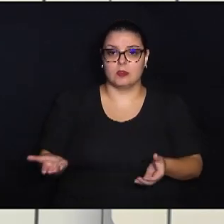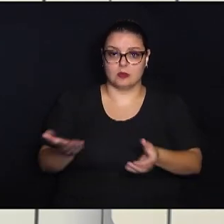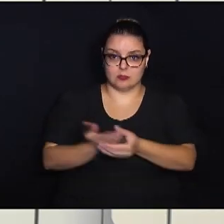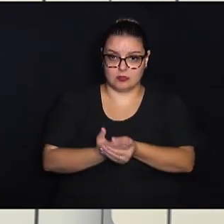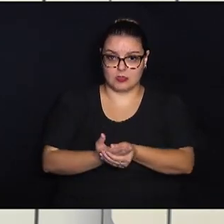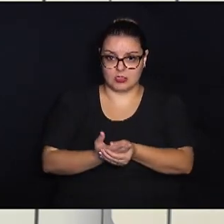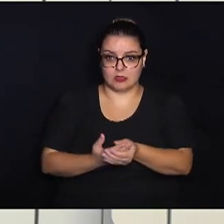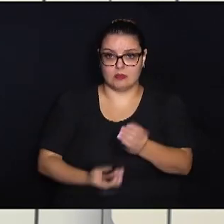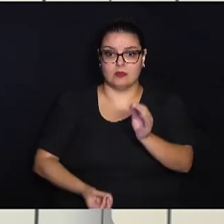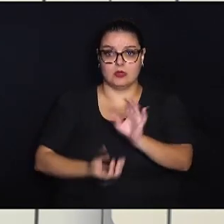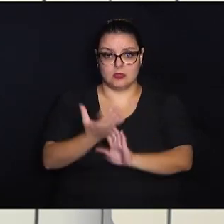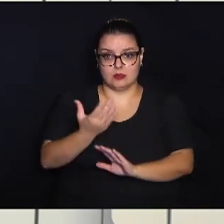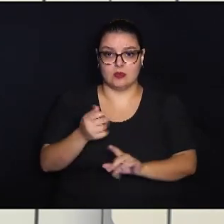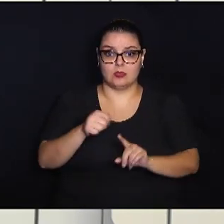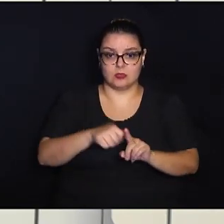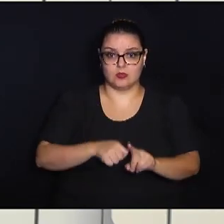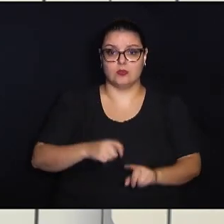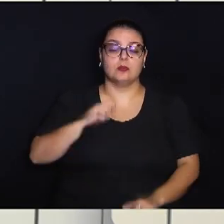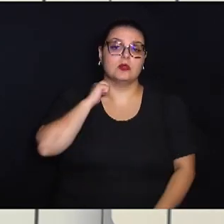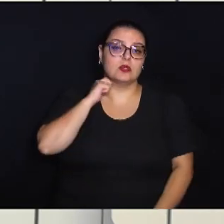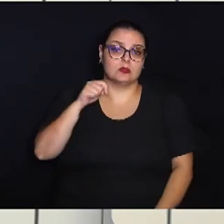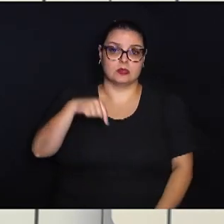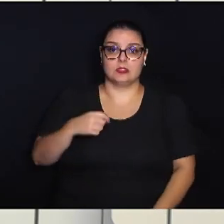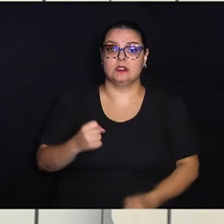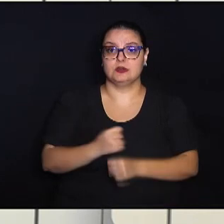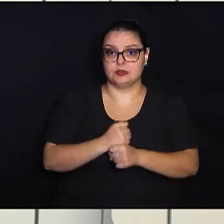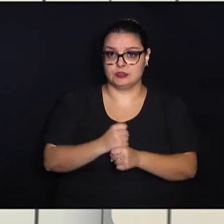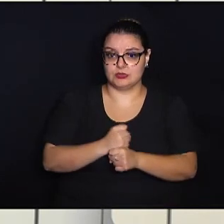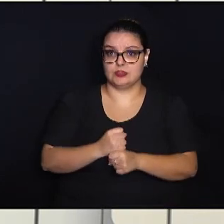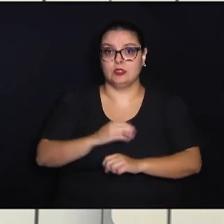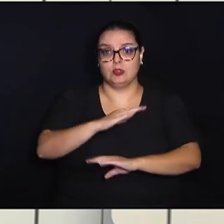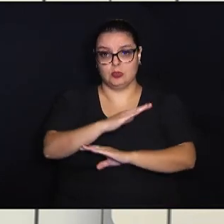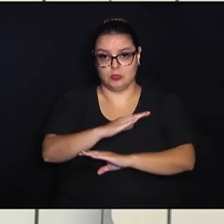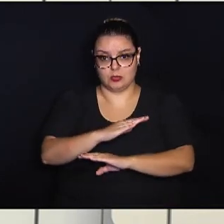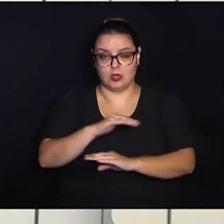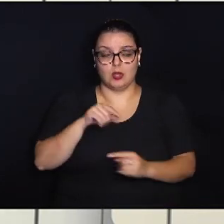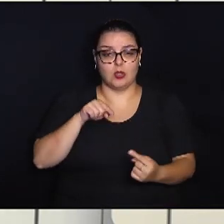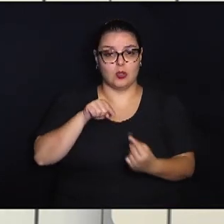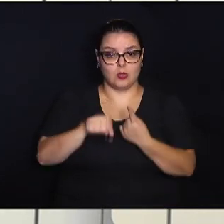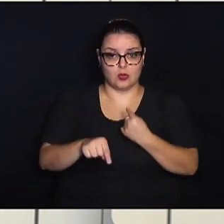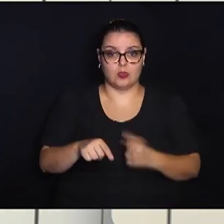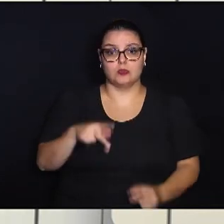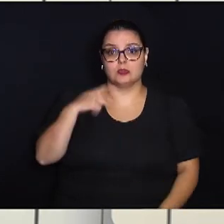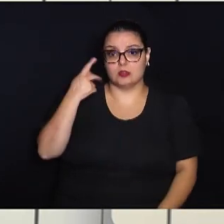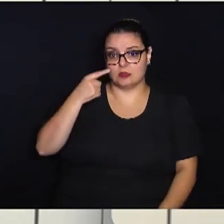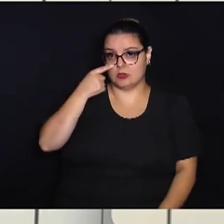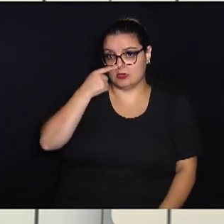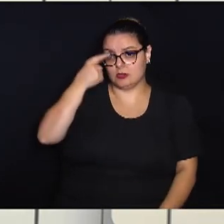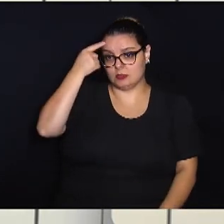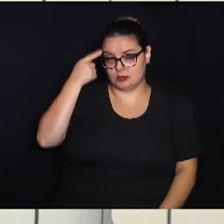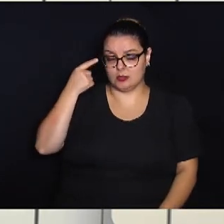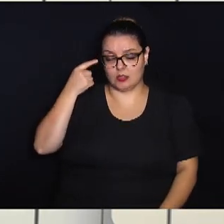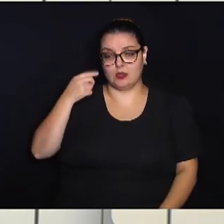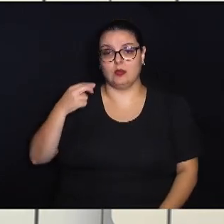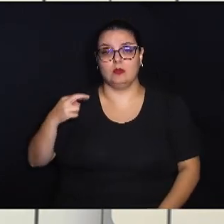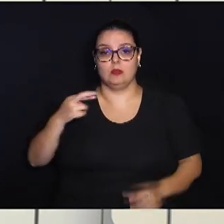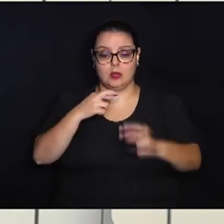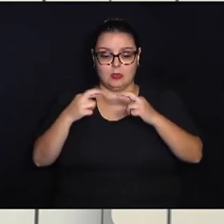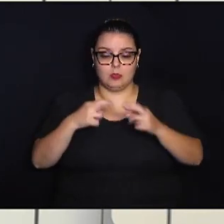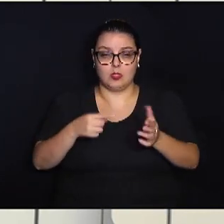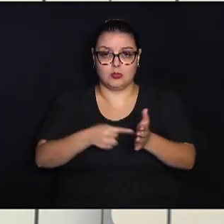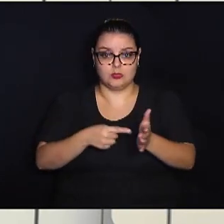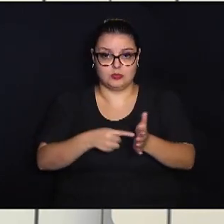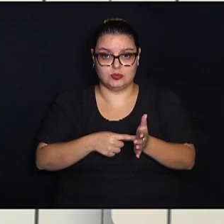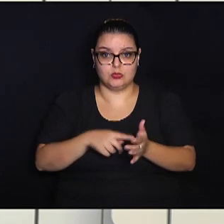foi instaurada no mês de abril deste ano aqui na Câmara contra a vereadora Paula Miguel para apurar denúncia por parte